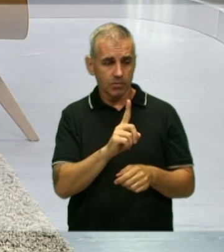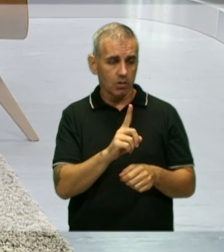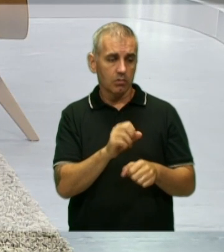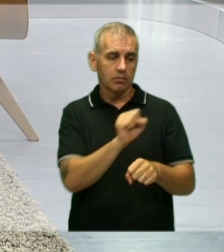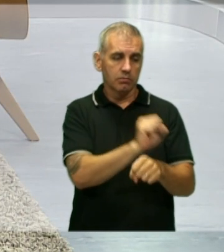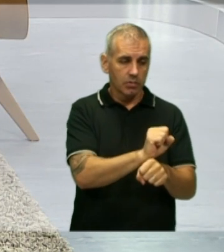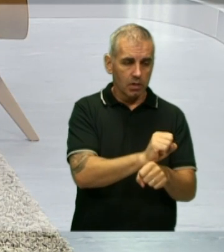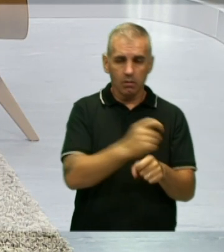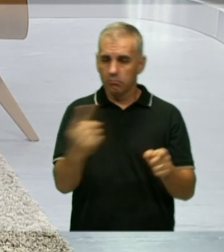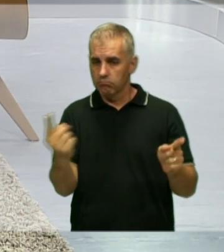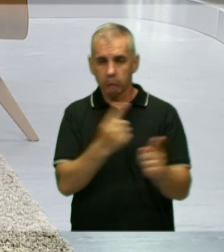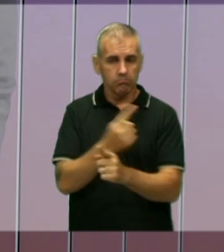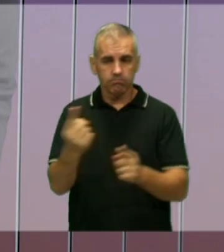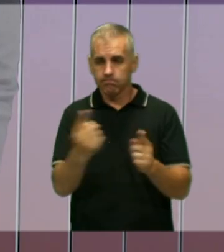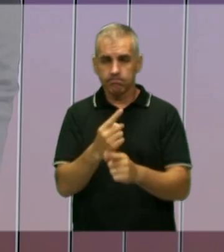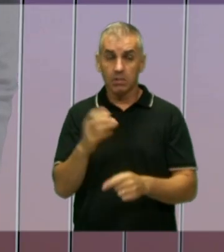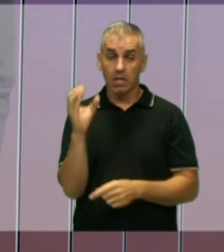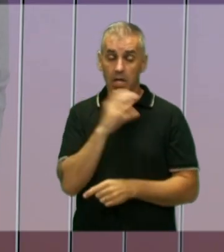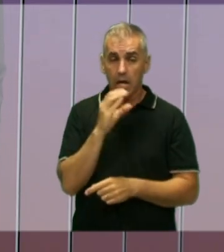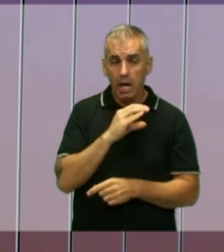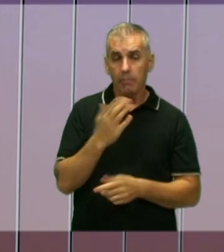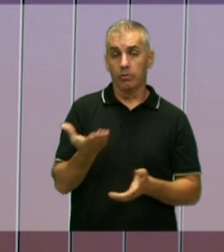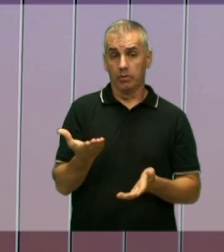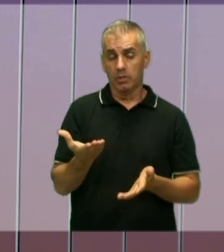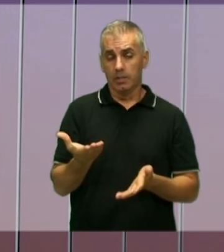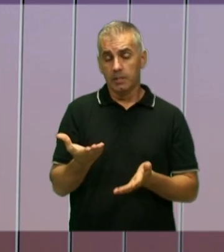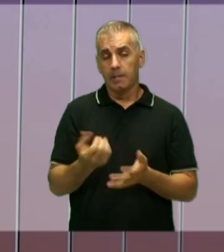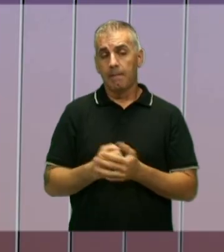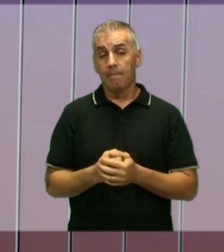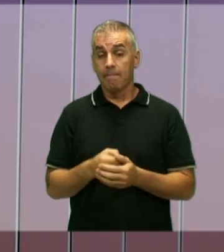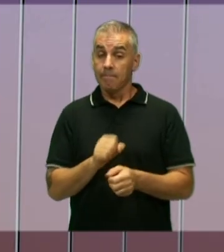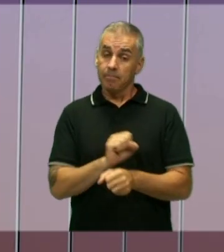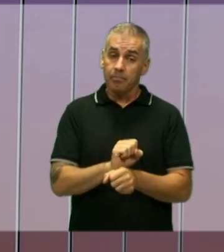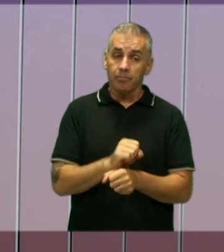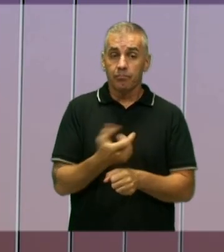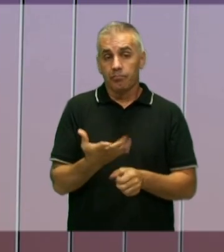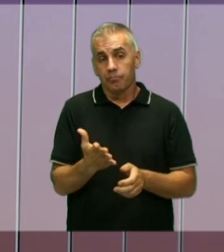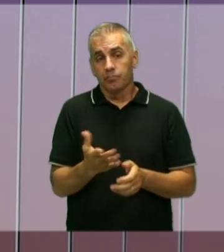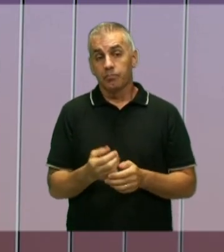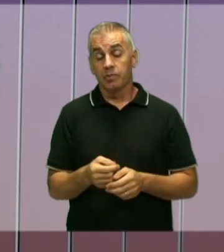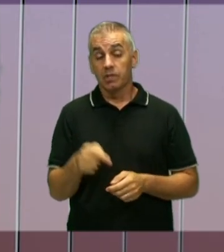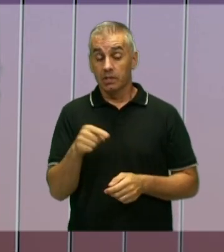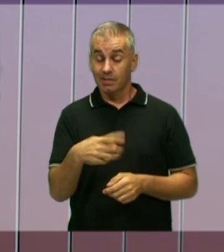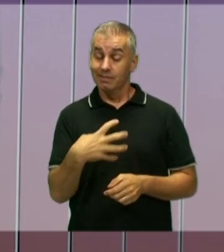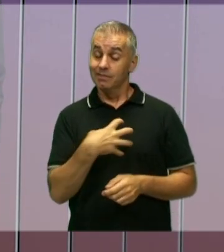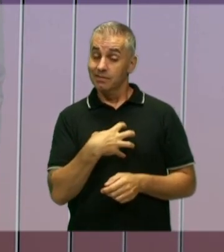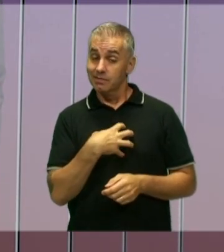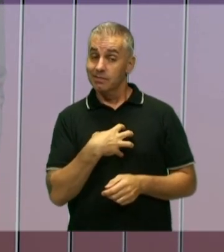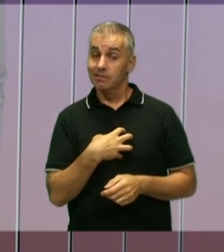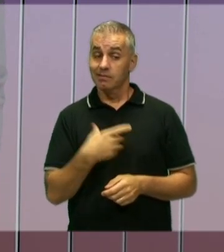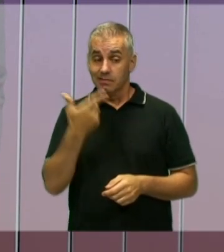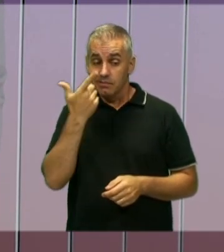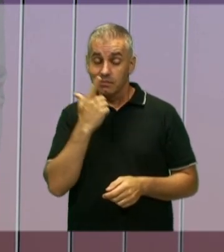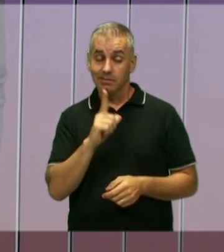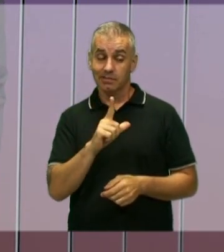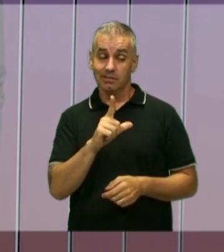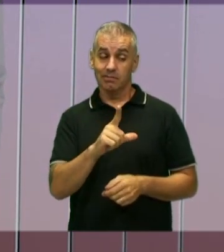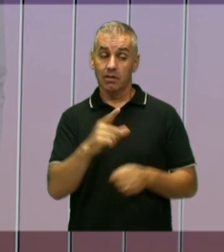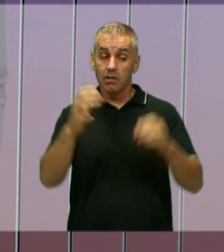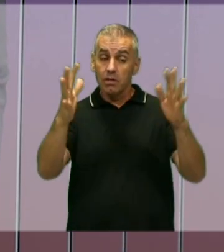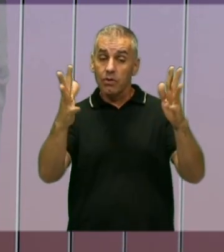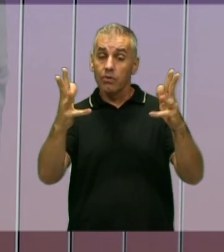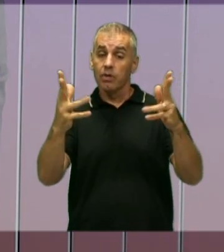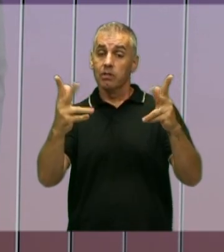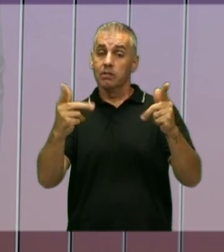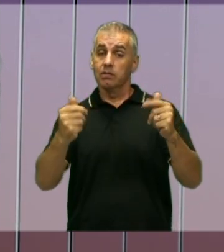já de forma imediata. Se for emergência, entra. Se não for, aguarda. E assim sucessivamente. Dessa forma eu consigo garantir uma qualidade extrema